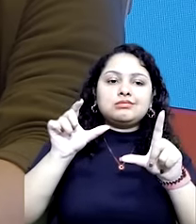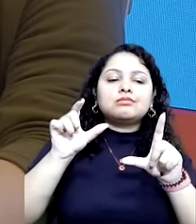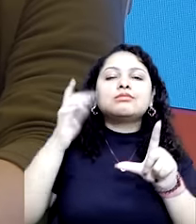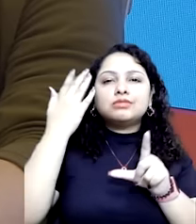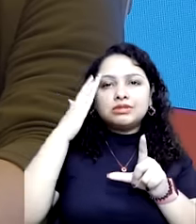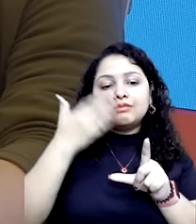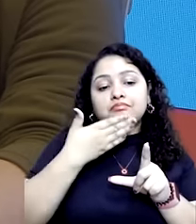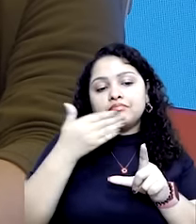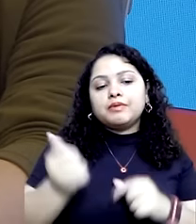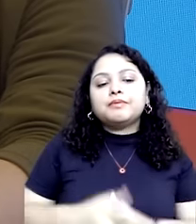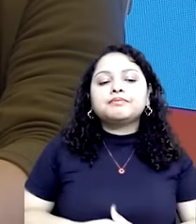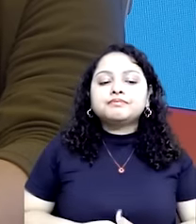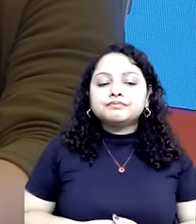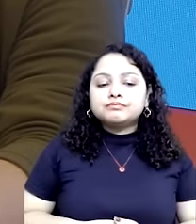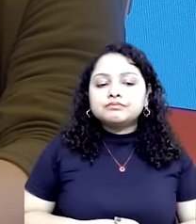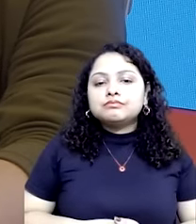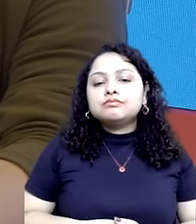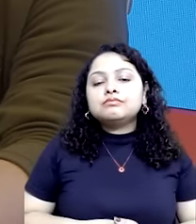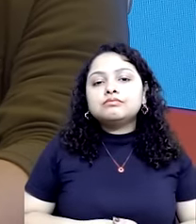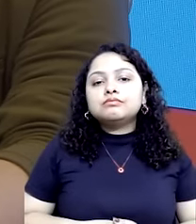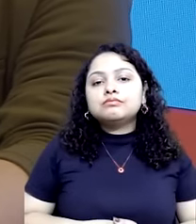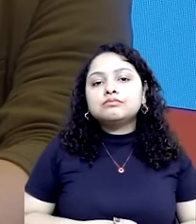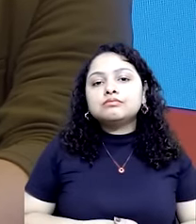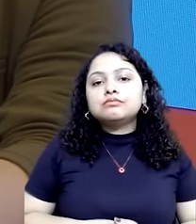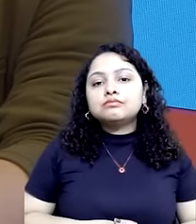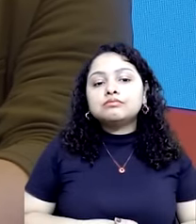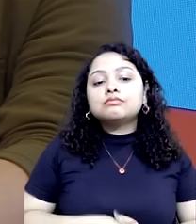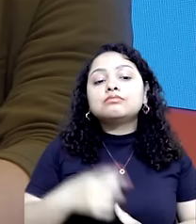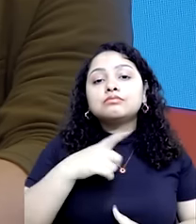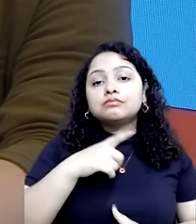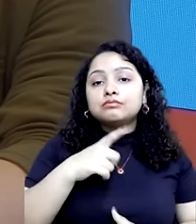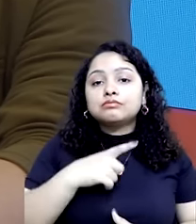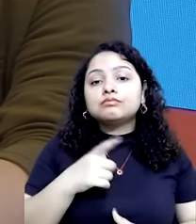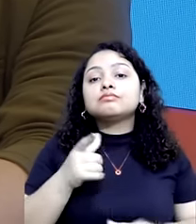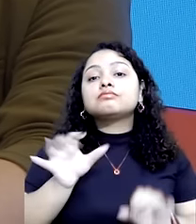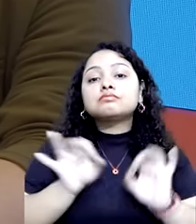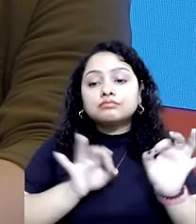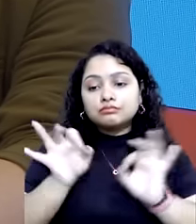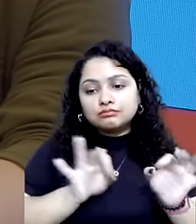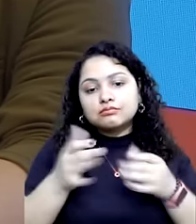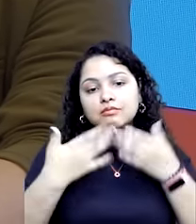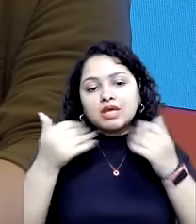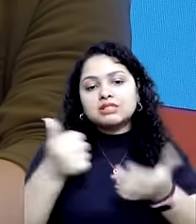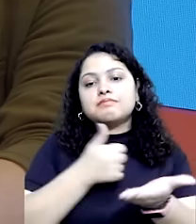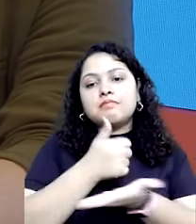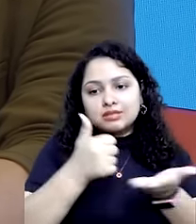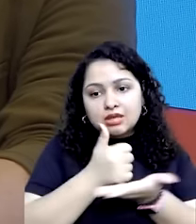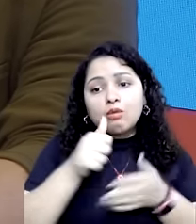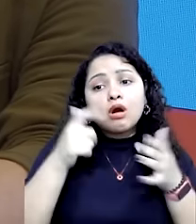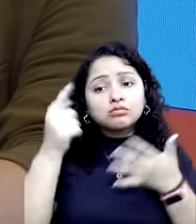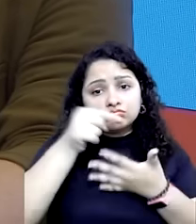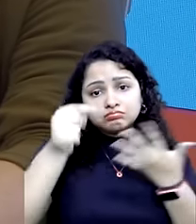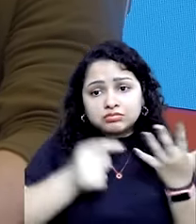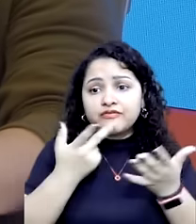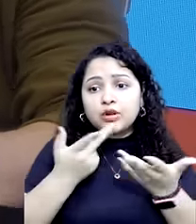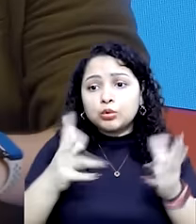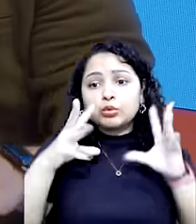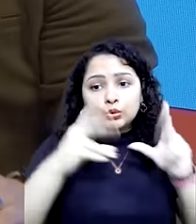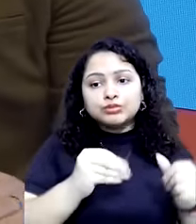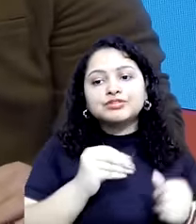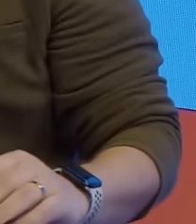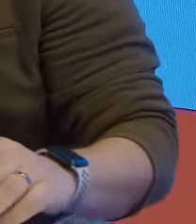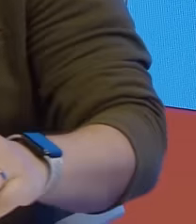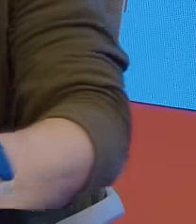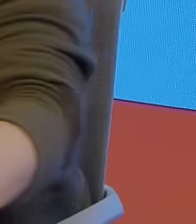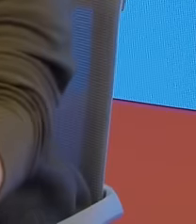acho que são essas características esses pontos aí de funções mais mais básicas eu acho que você falou todas